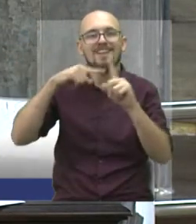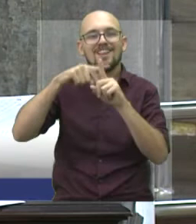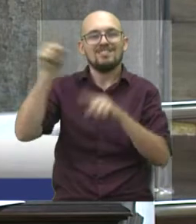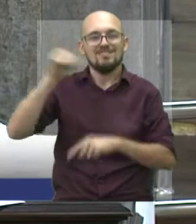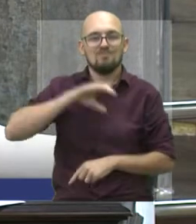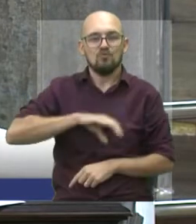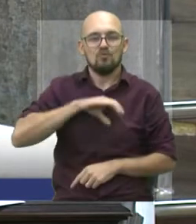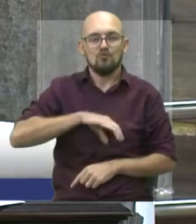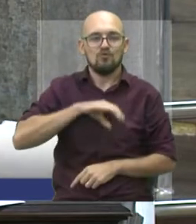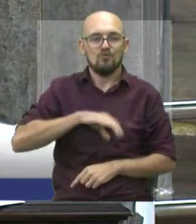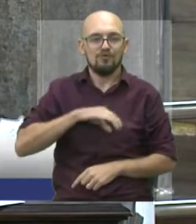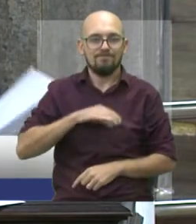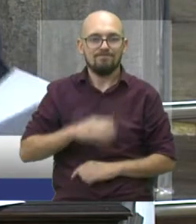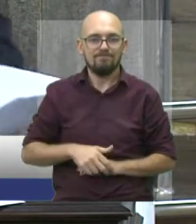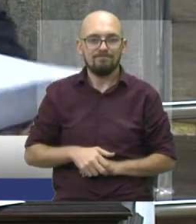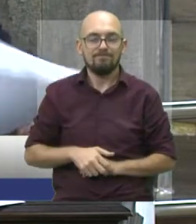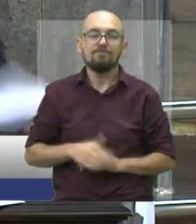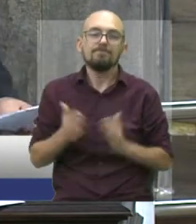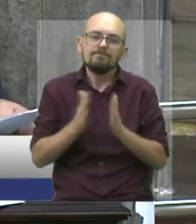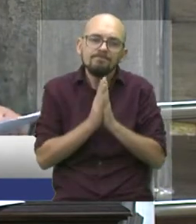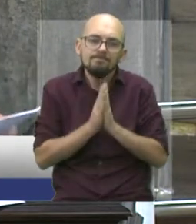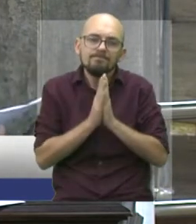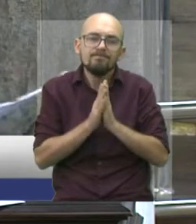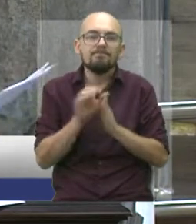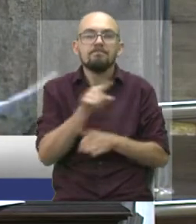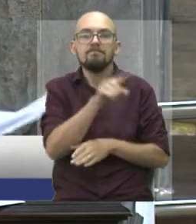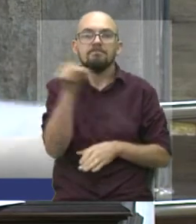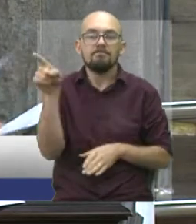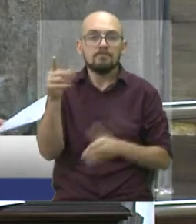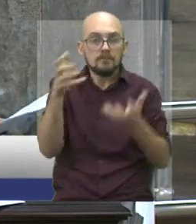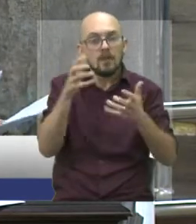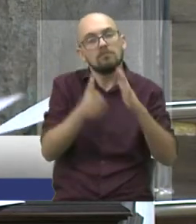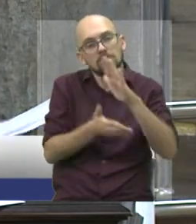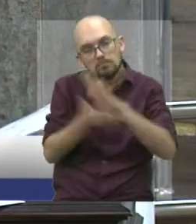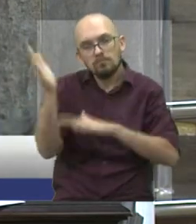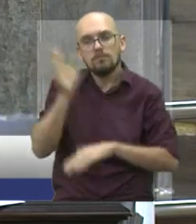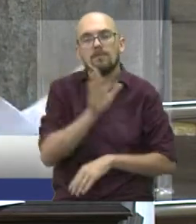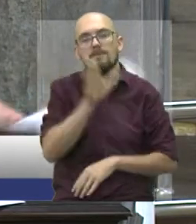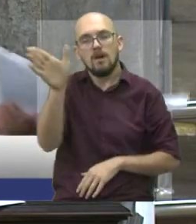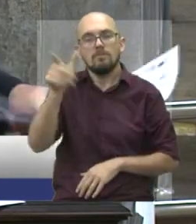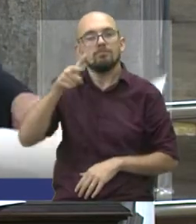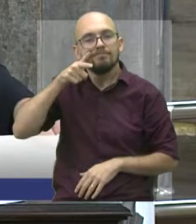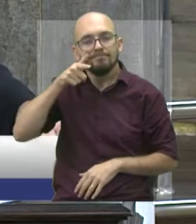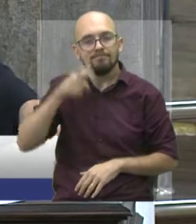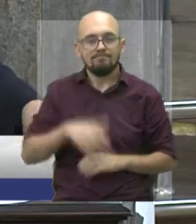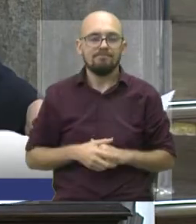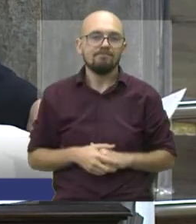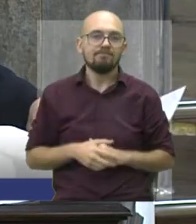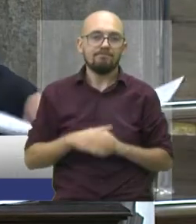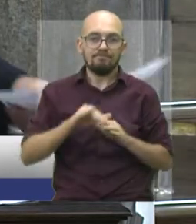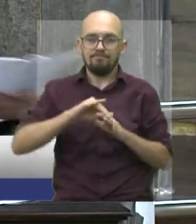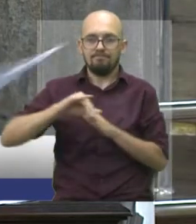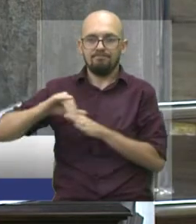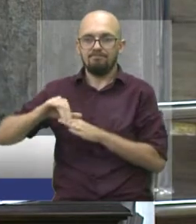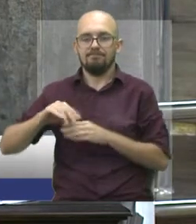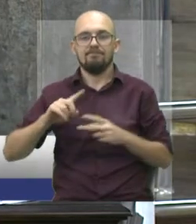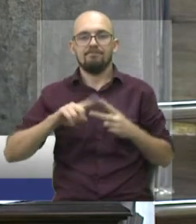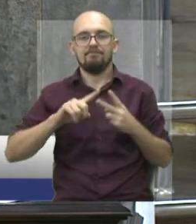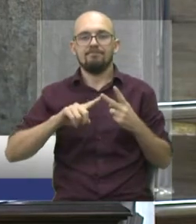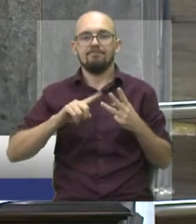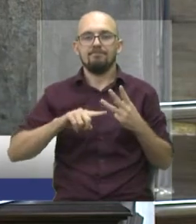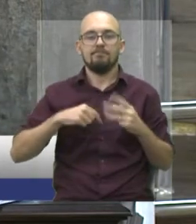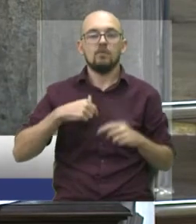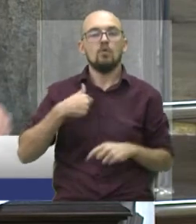Potunduva. Então, por favor, quem está escutando, vai lá prestigiar. E o outro assunto que eu queria falar